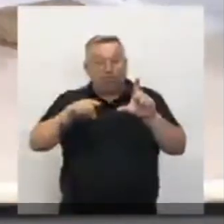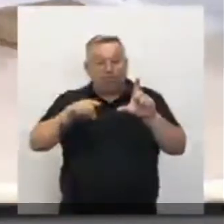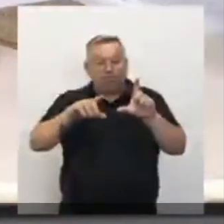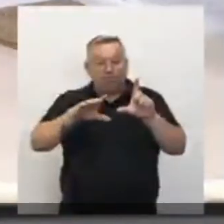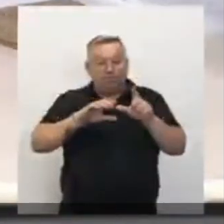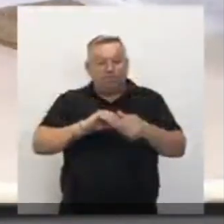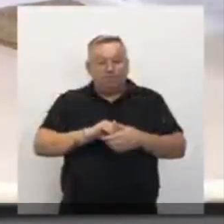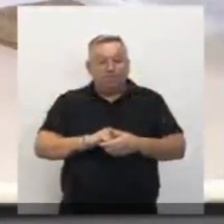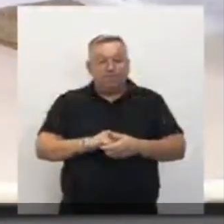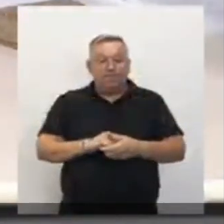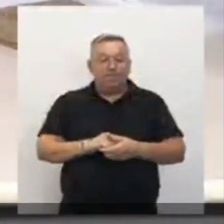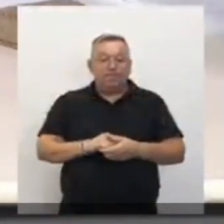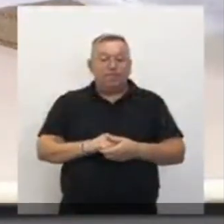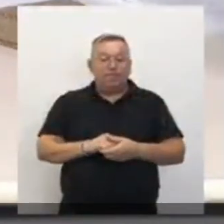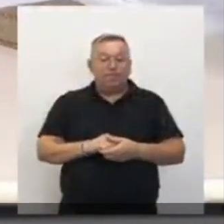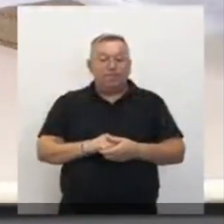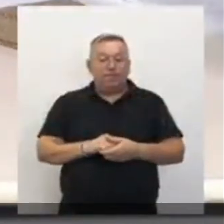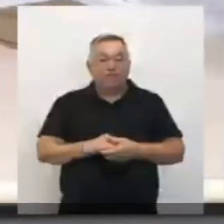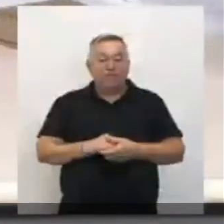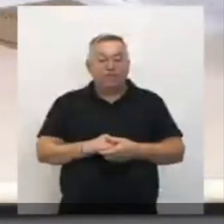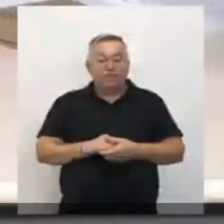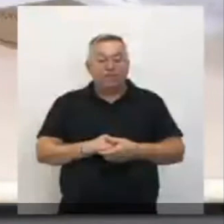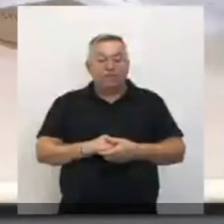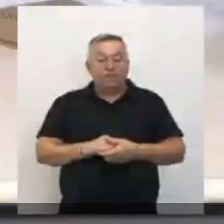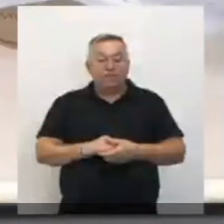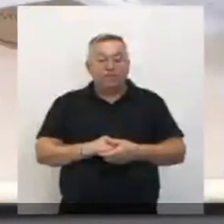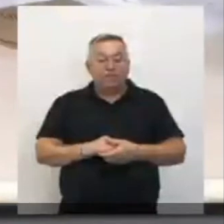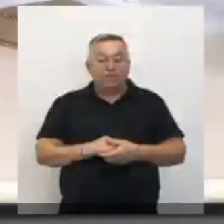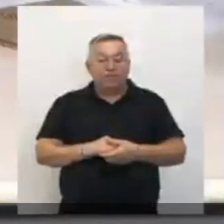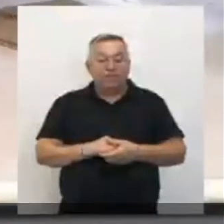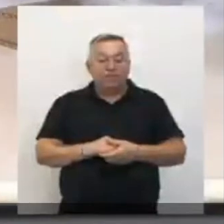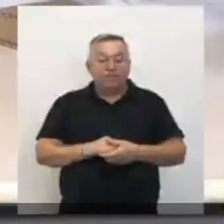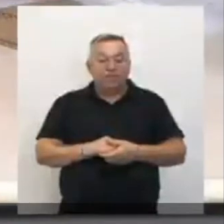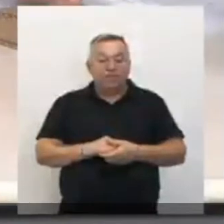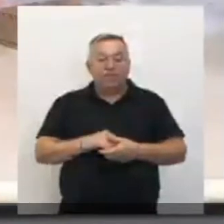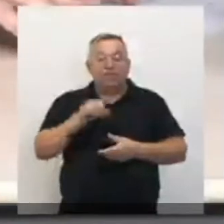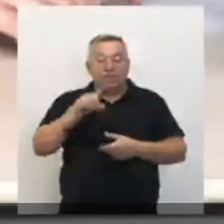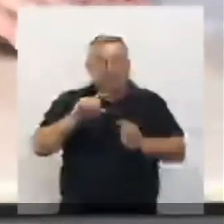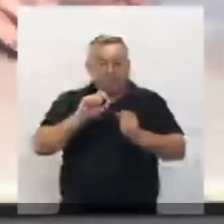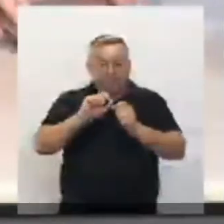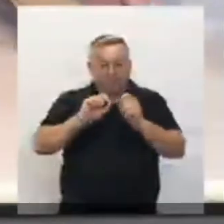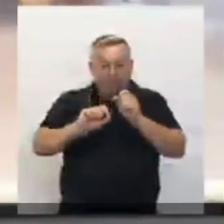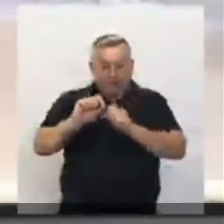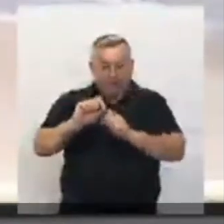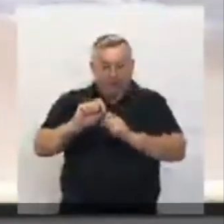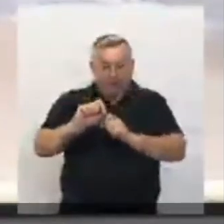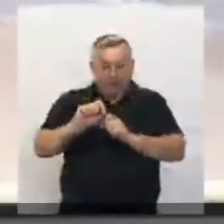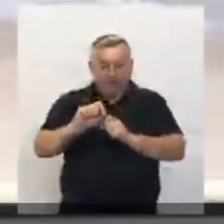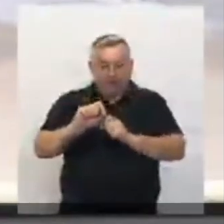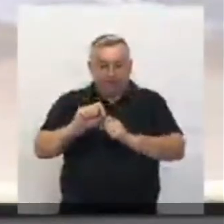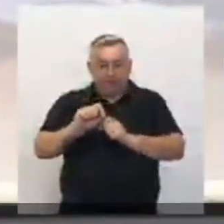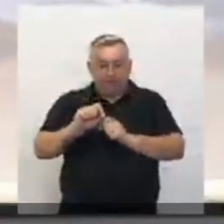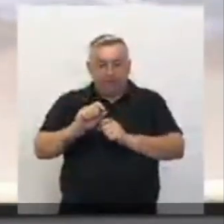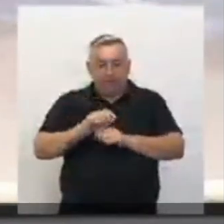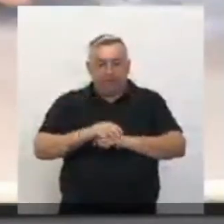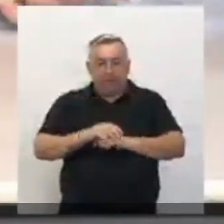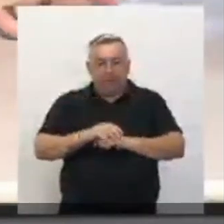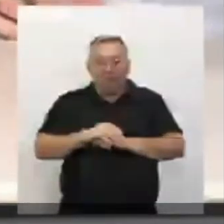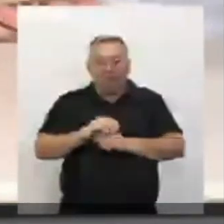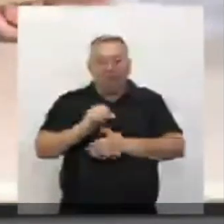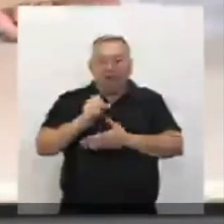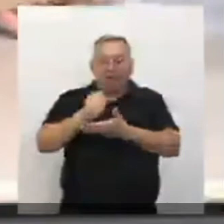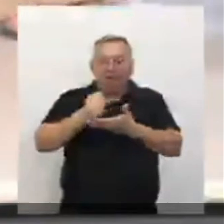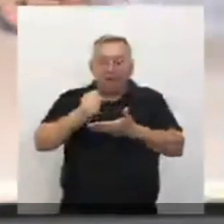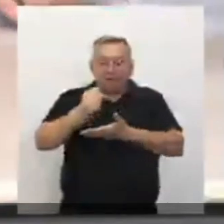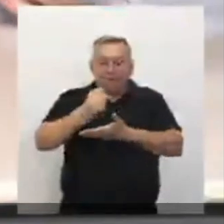aqui, ok? Fechado? Dessa articulação, o que você vai fazer? A base com retângulo,